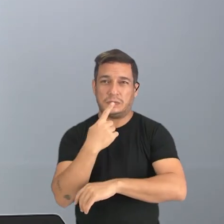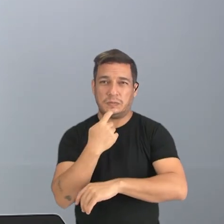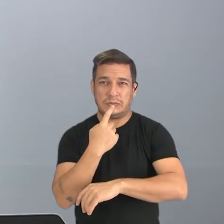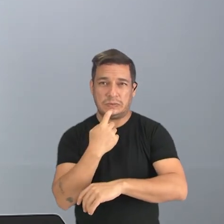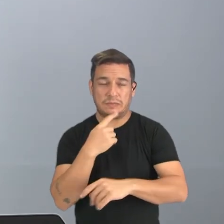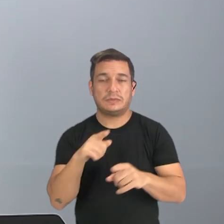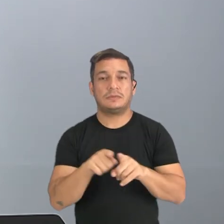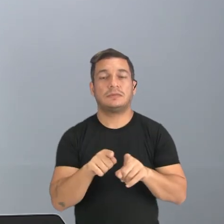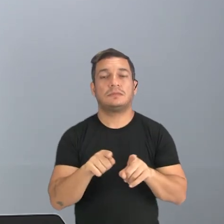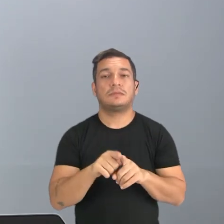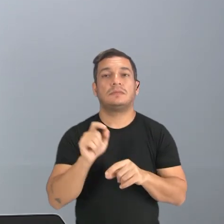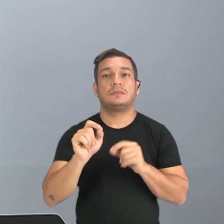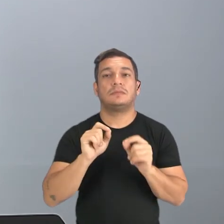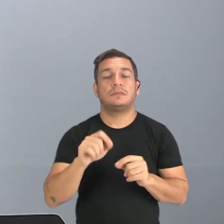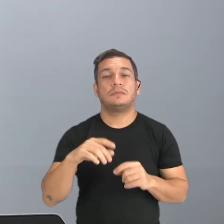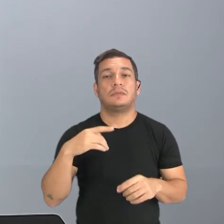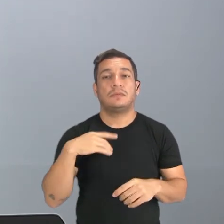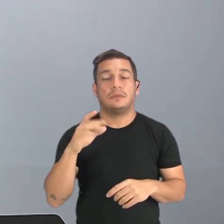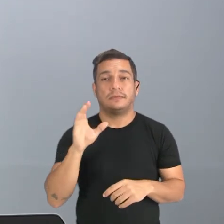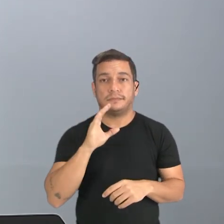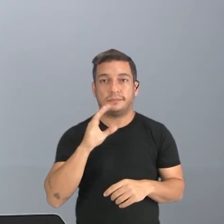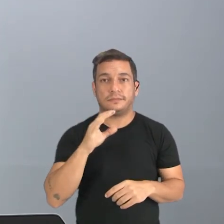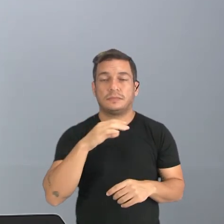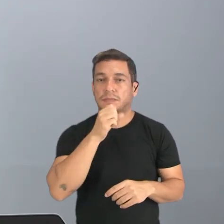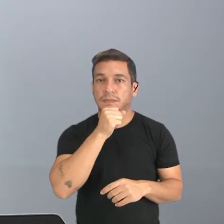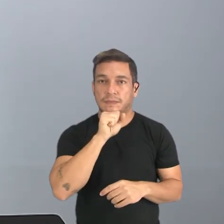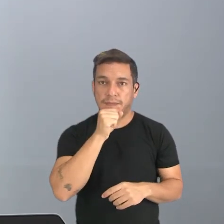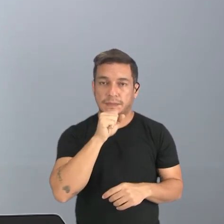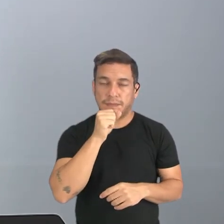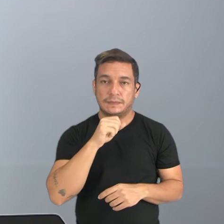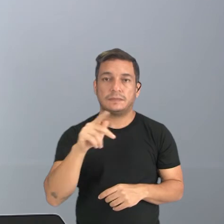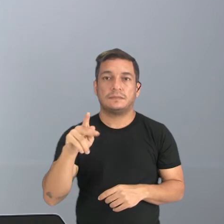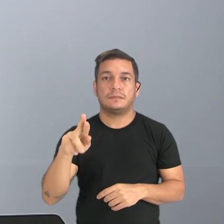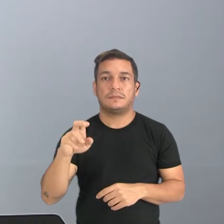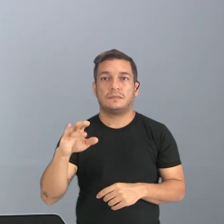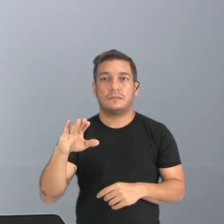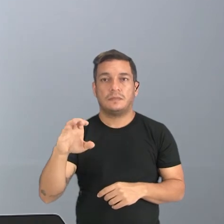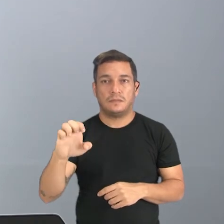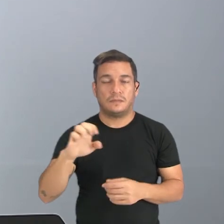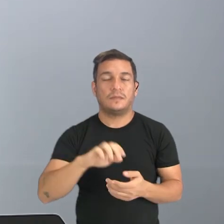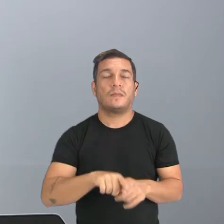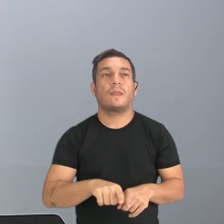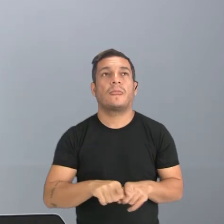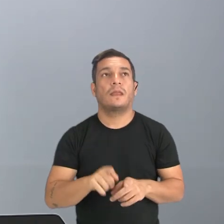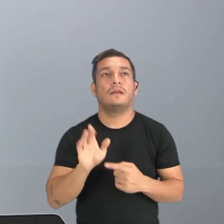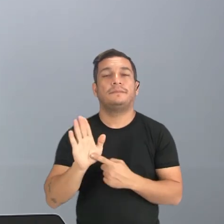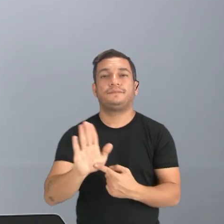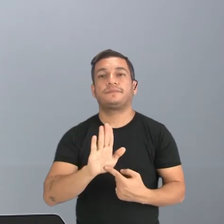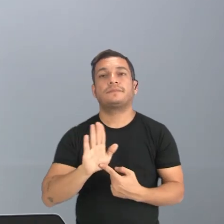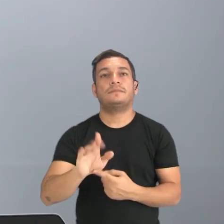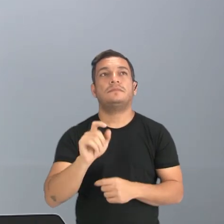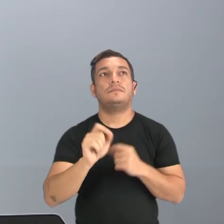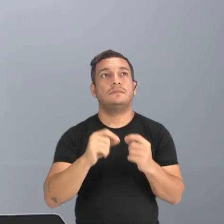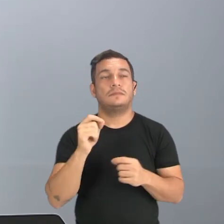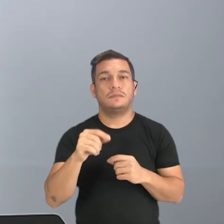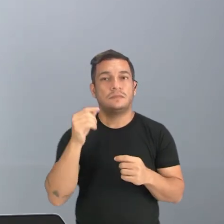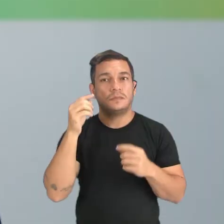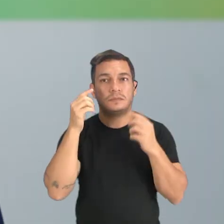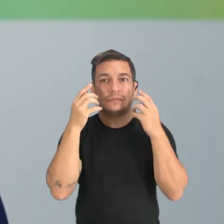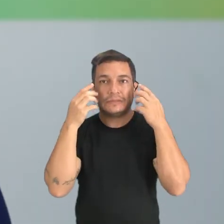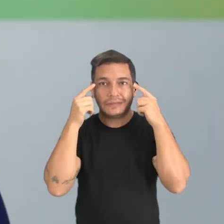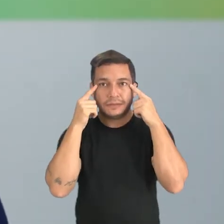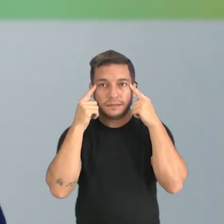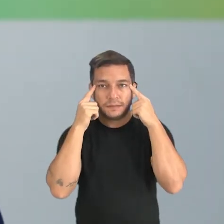de acelerar o envelhecimento precoce, além de aparecer ruguinhas, manchinhas